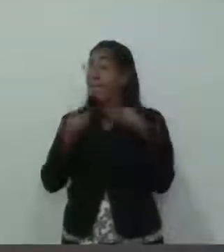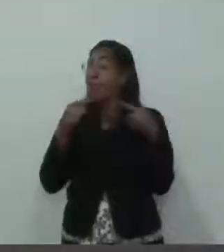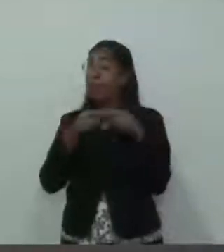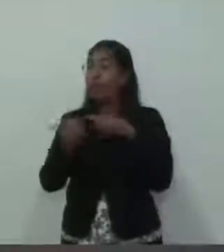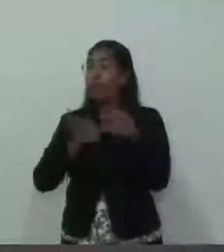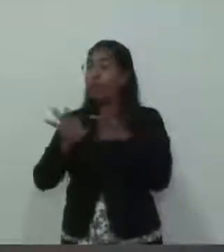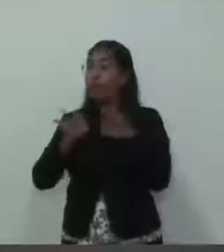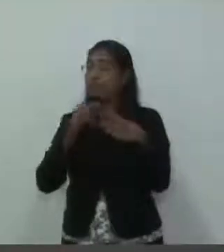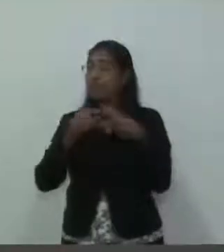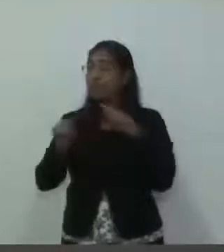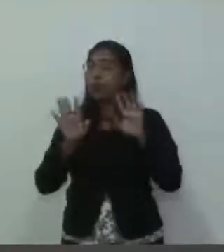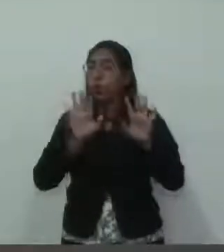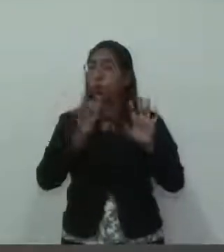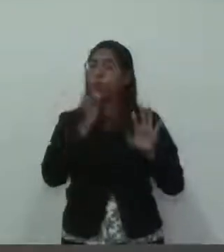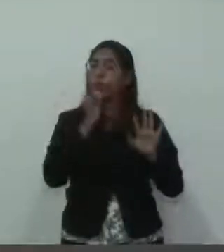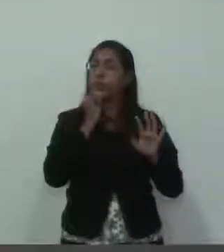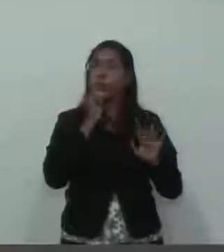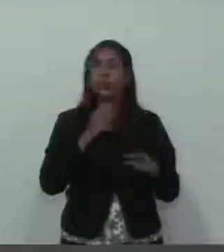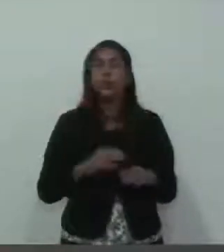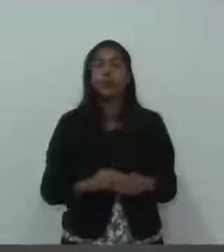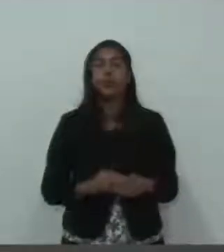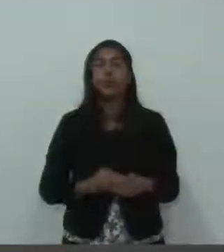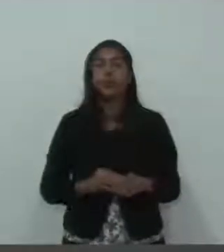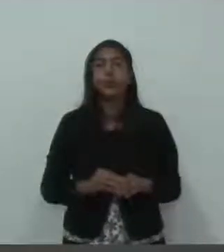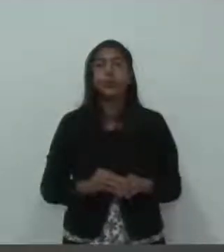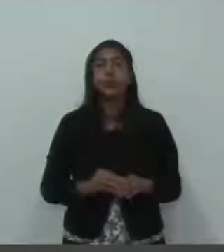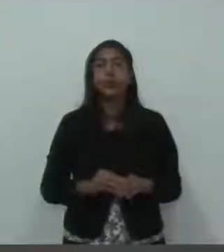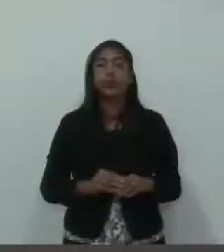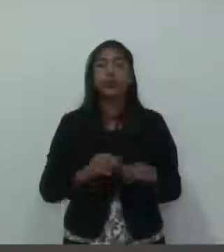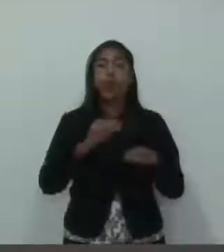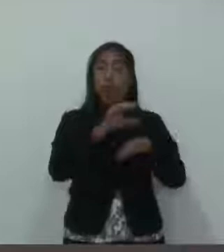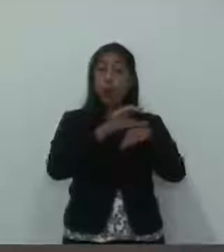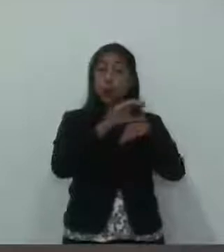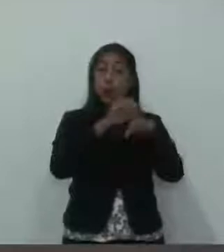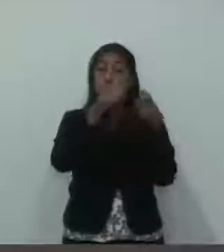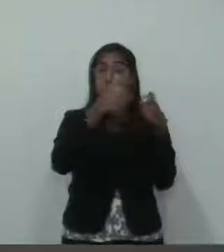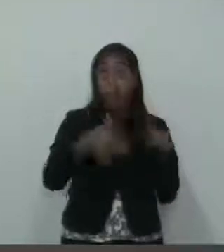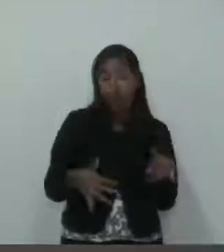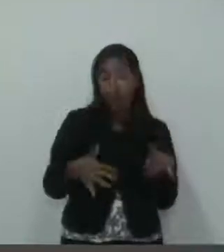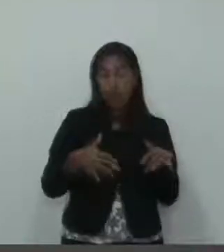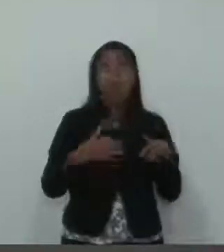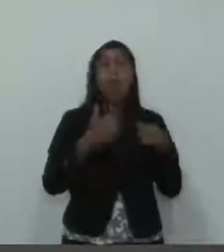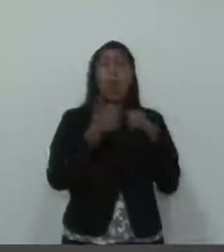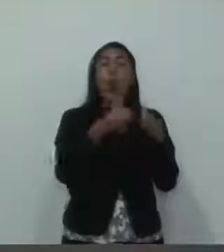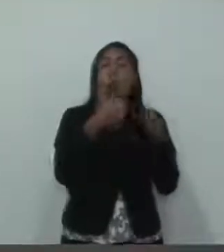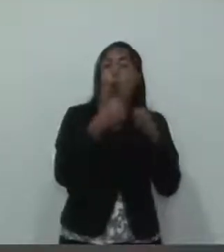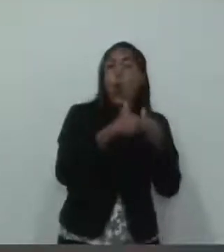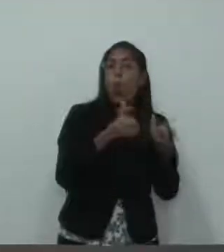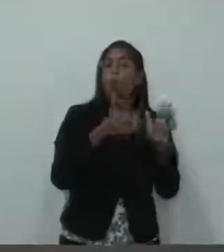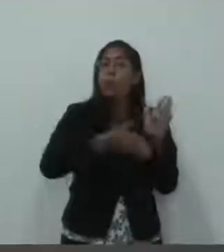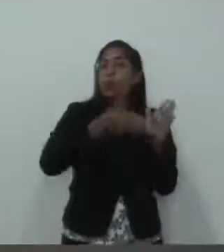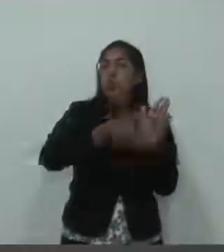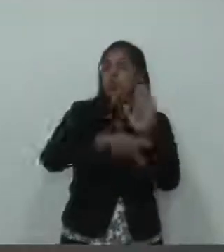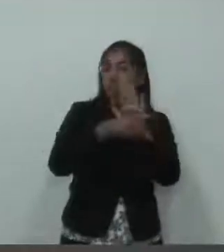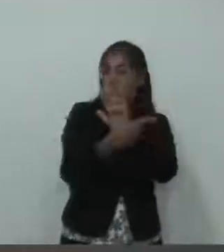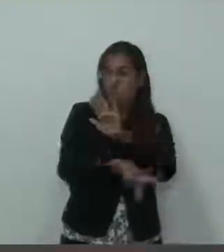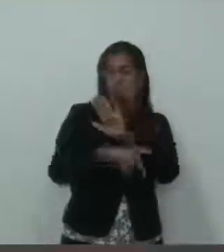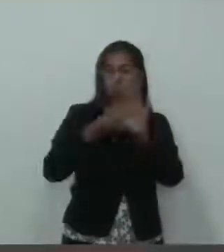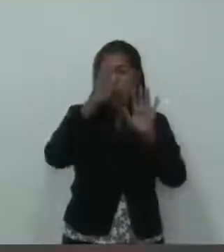veio incompleto. Exemplo, serviços de transporte público coletivo. O que está destacado no